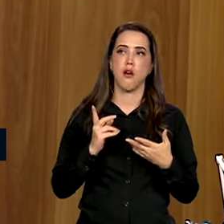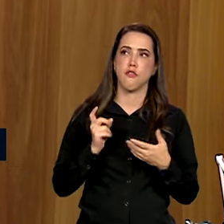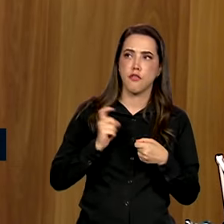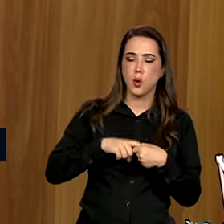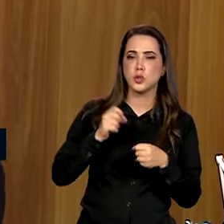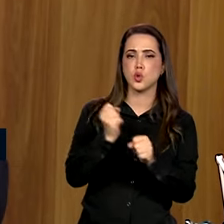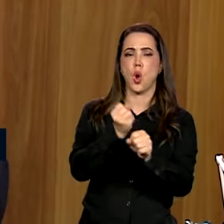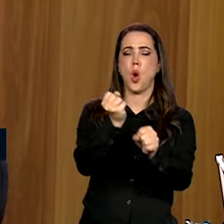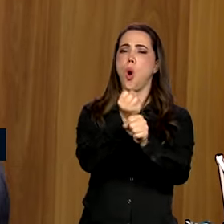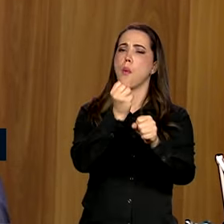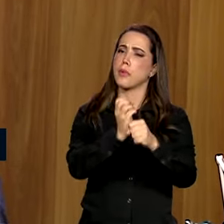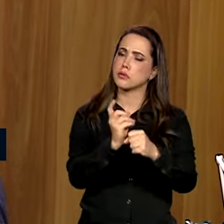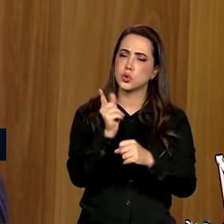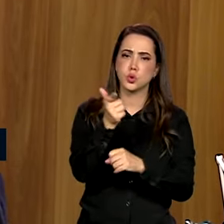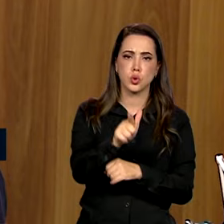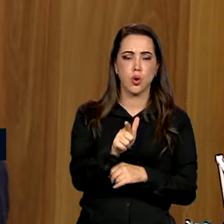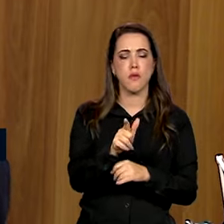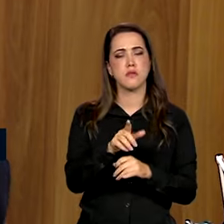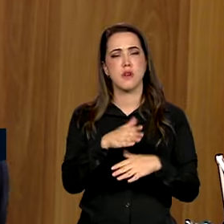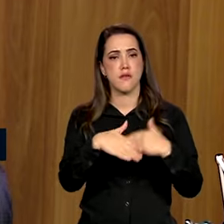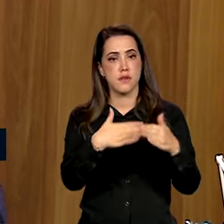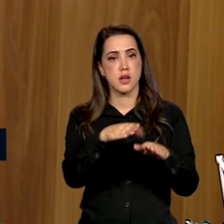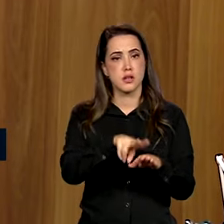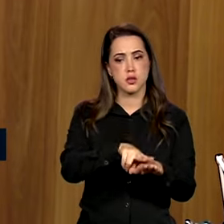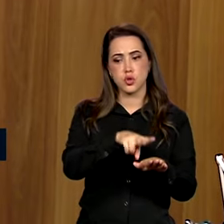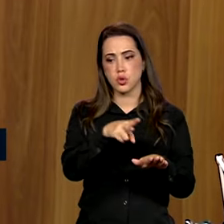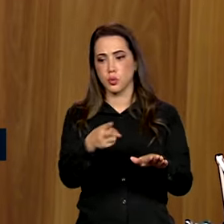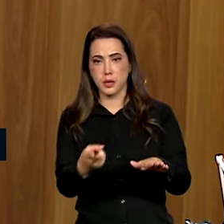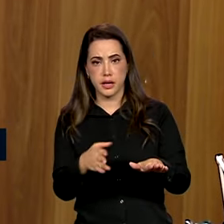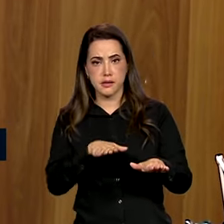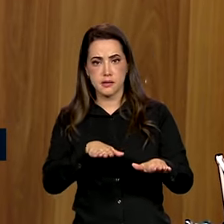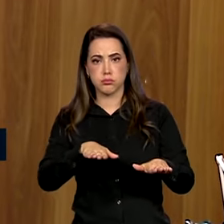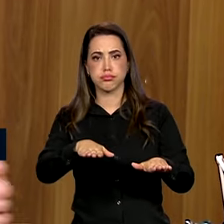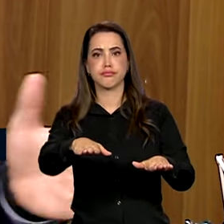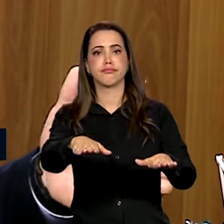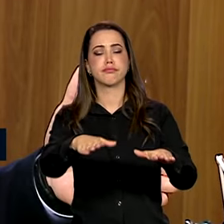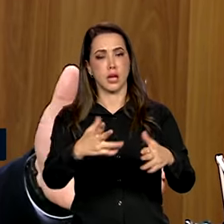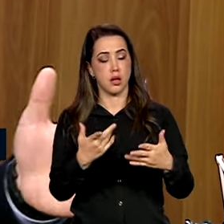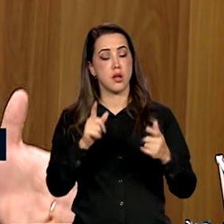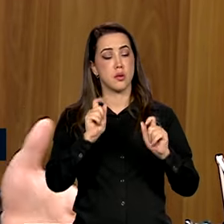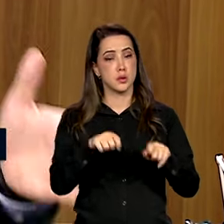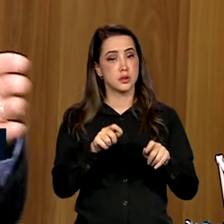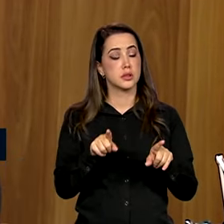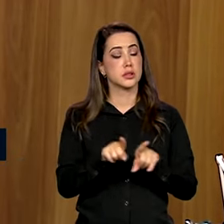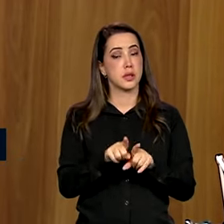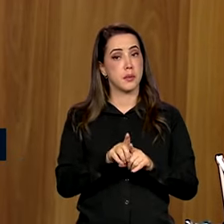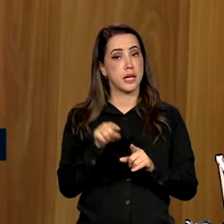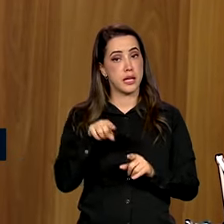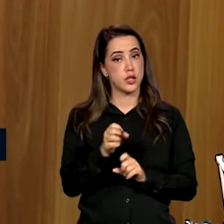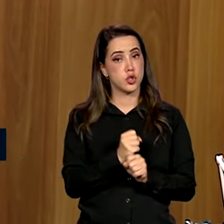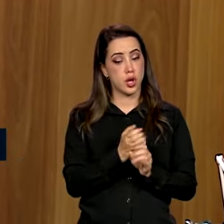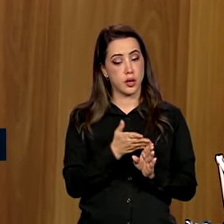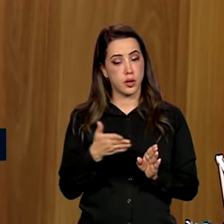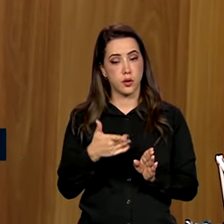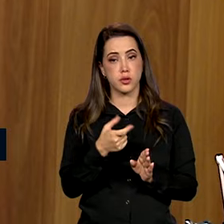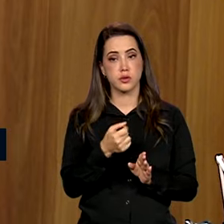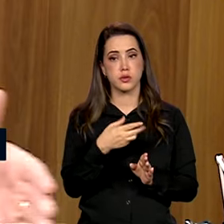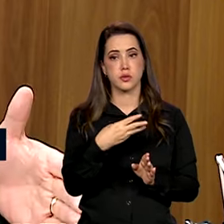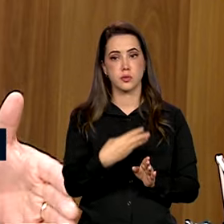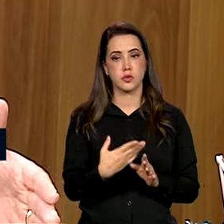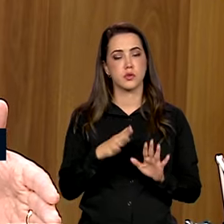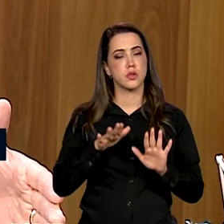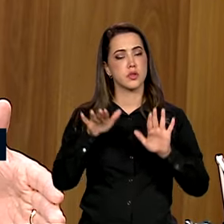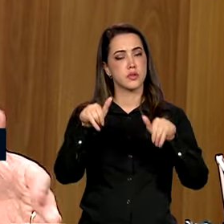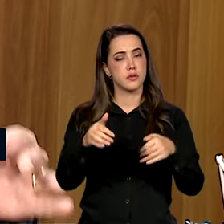de obras avanços de duplicações de reconstruções de rodovia e ao longo desse ano sobretudo agora com o final